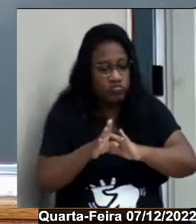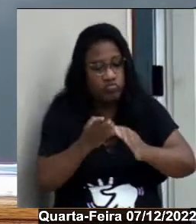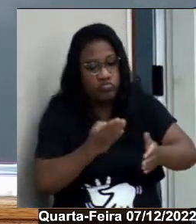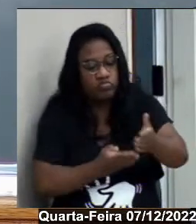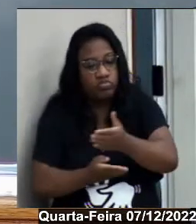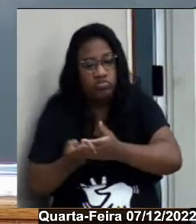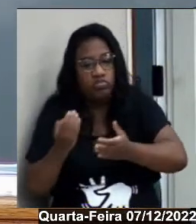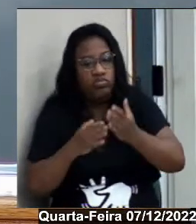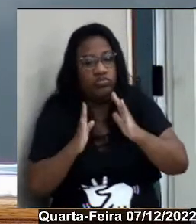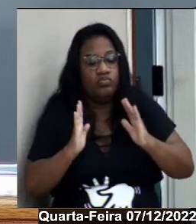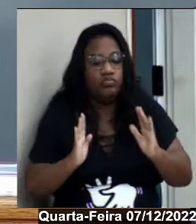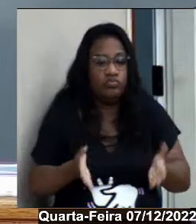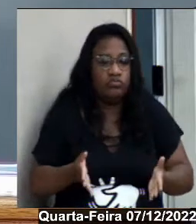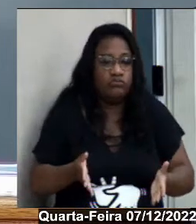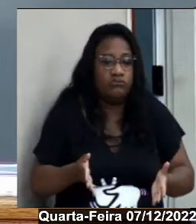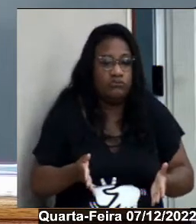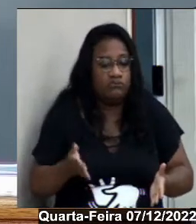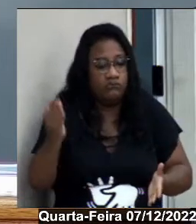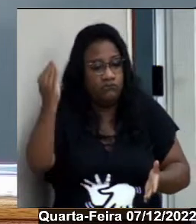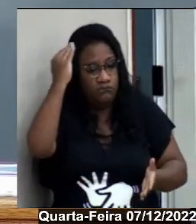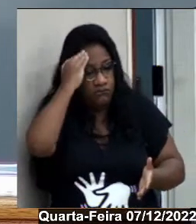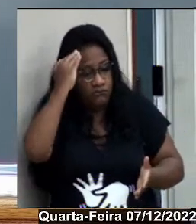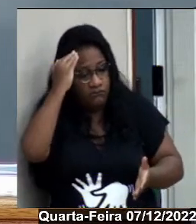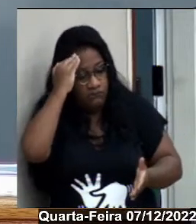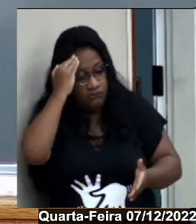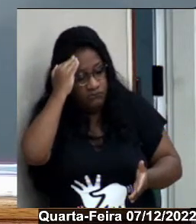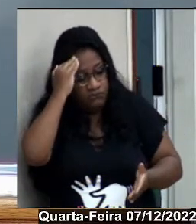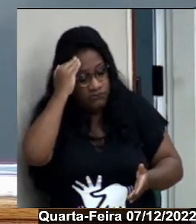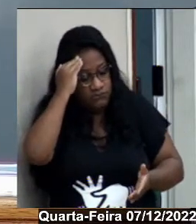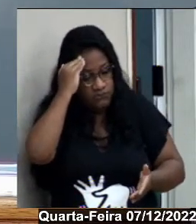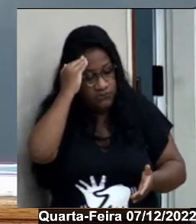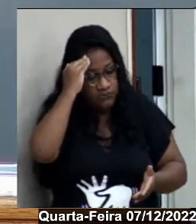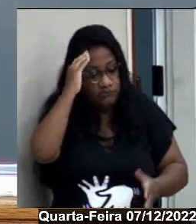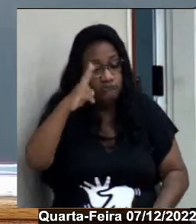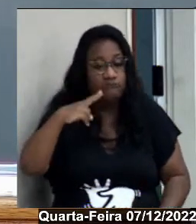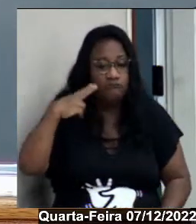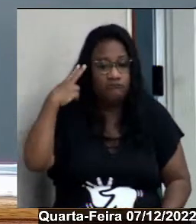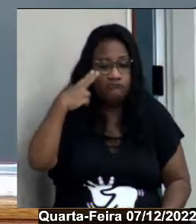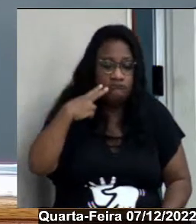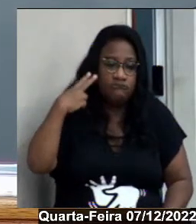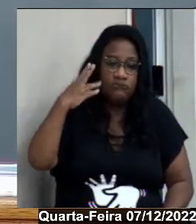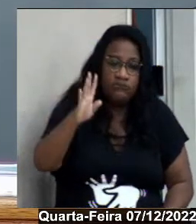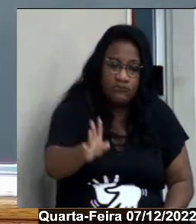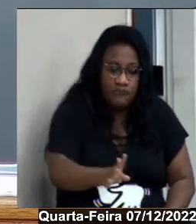estado de necessidade ao seu redor. Considerando que Edson da Silva é antigo morador da cidade,